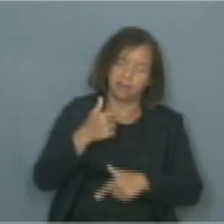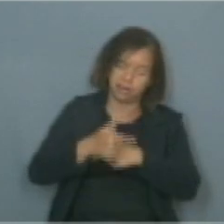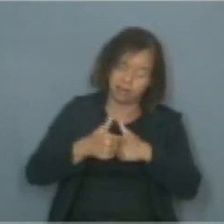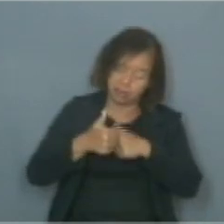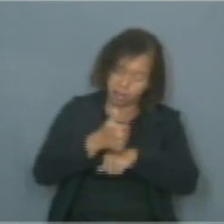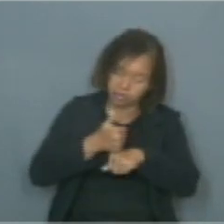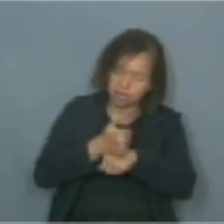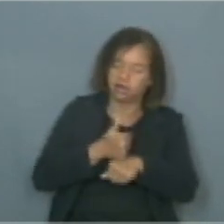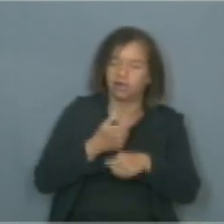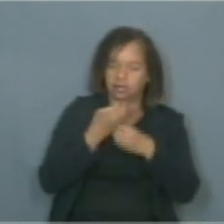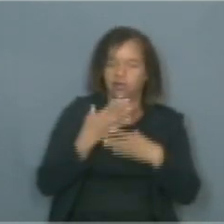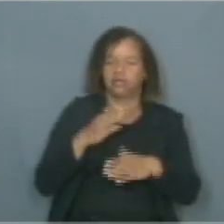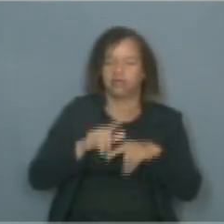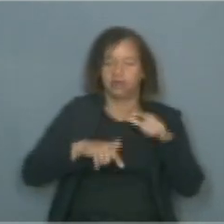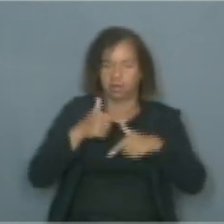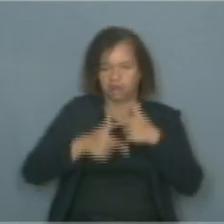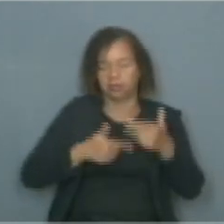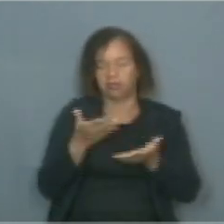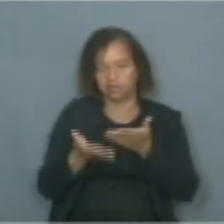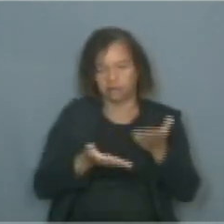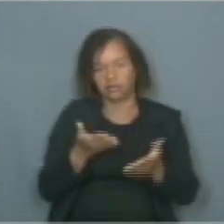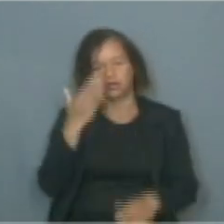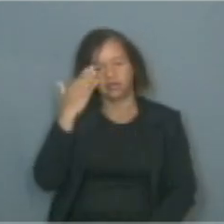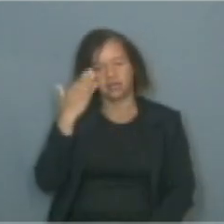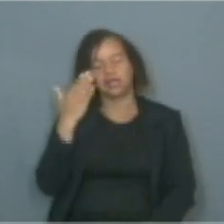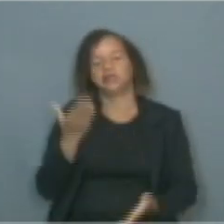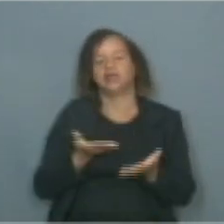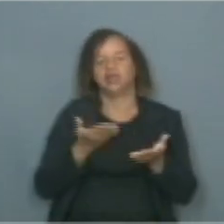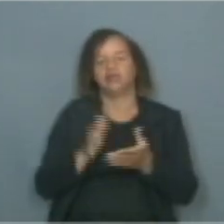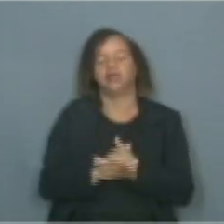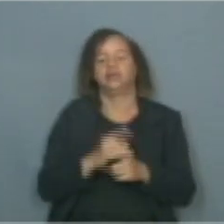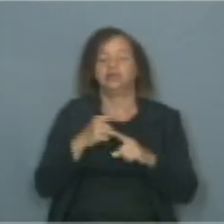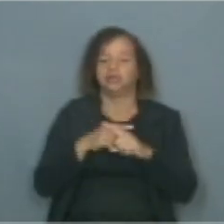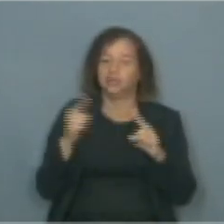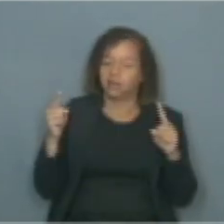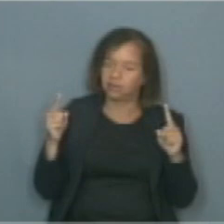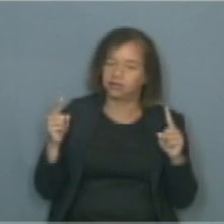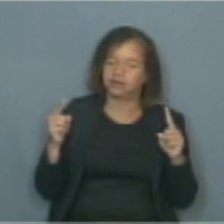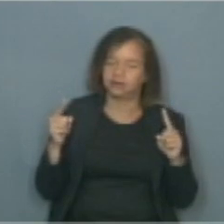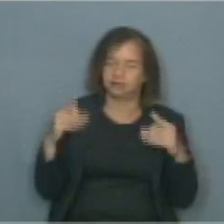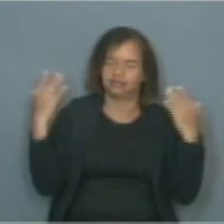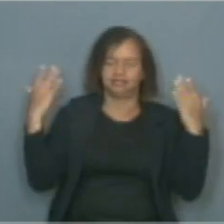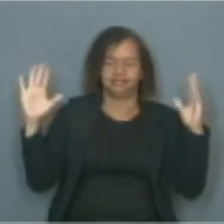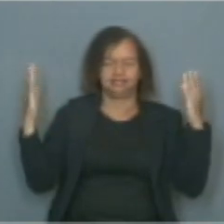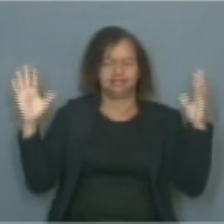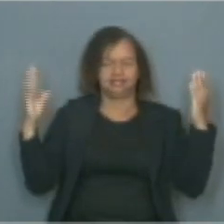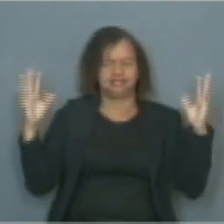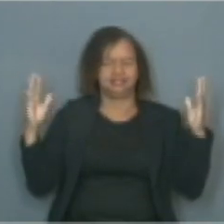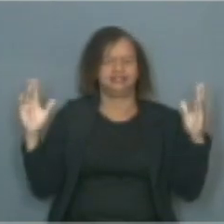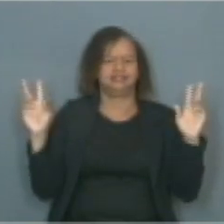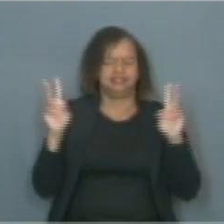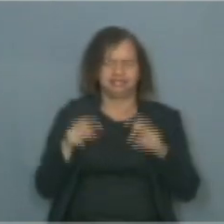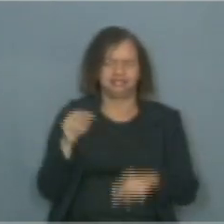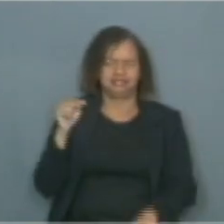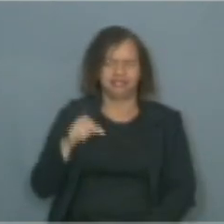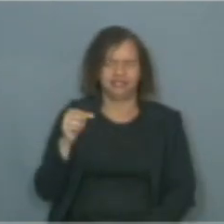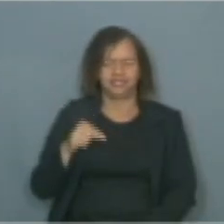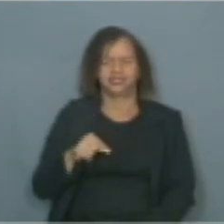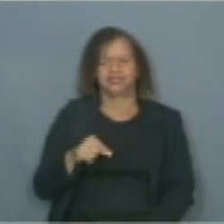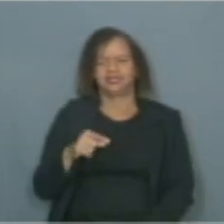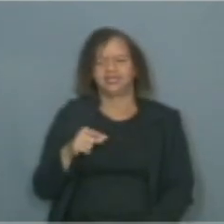qualificados lá que também sabem fazer esse tratamento e sabem fazer esse atendimento. Mas, está de parabéns por estar trazido também, porque a